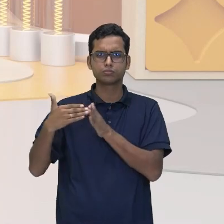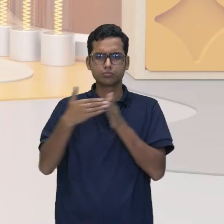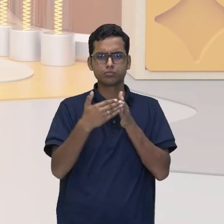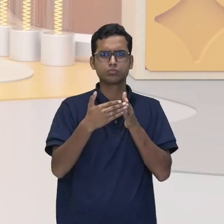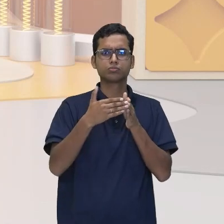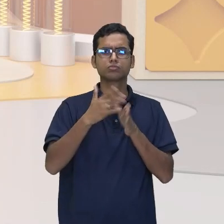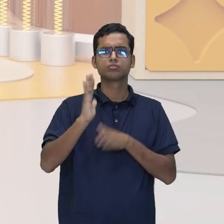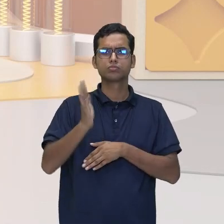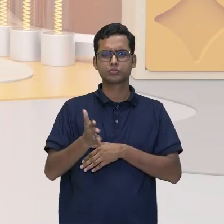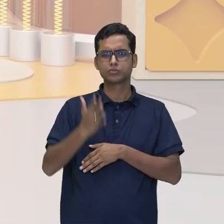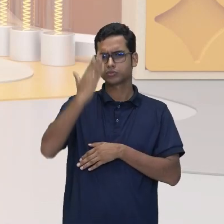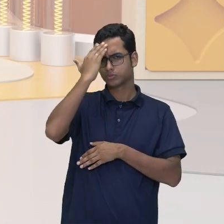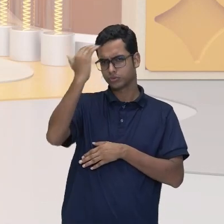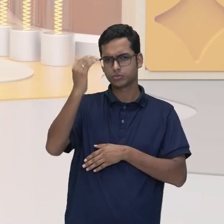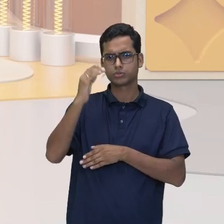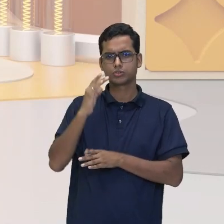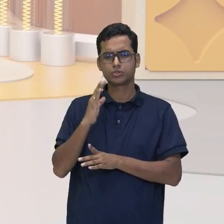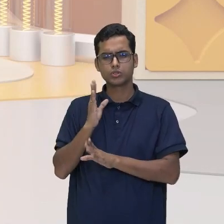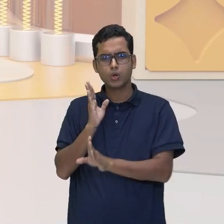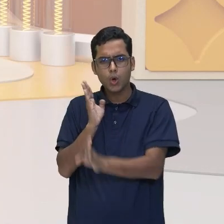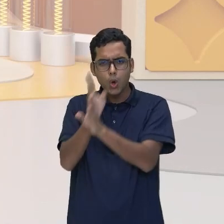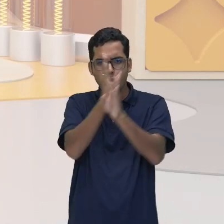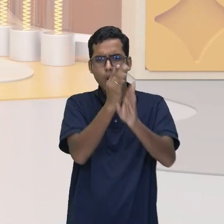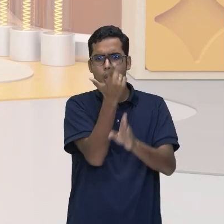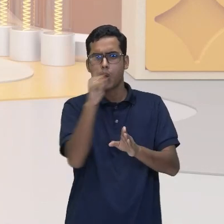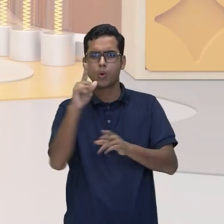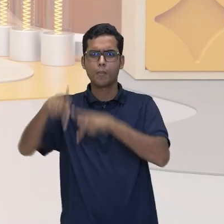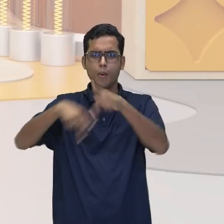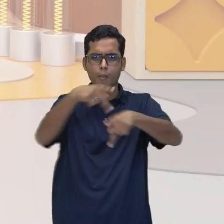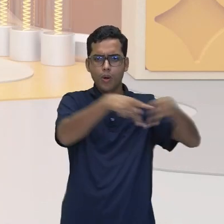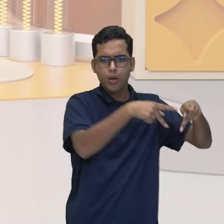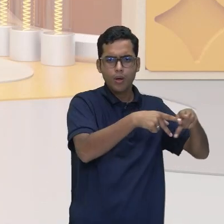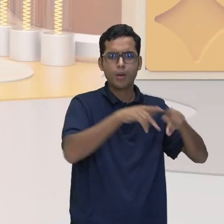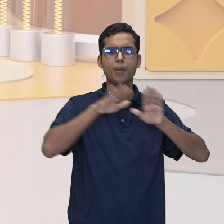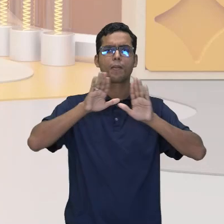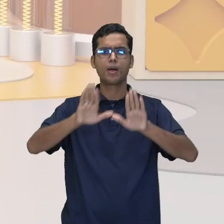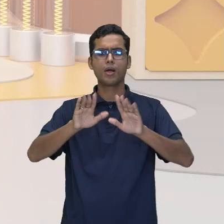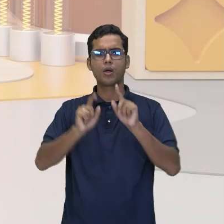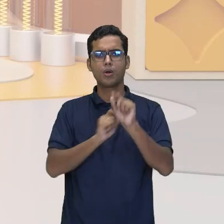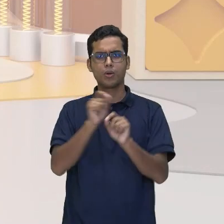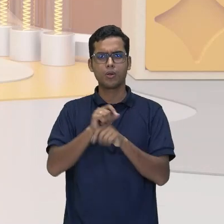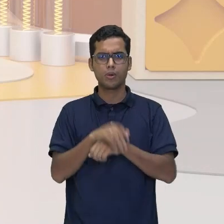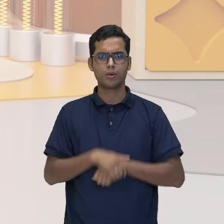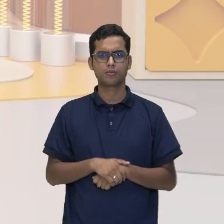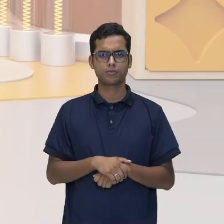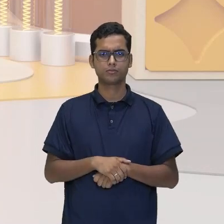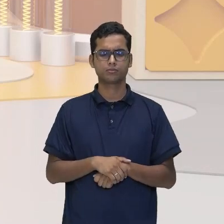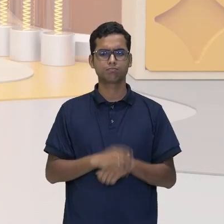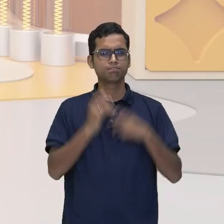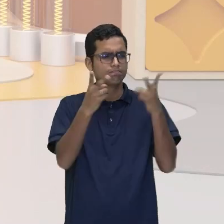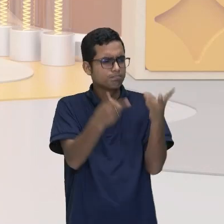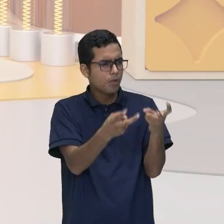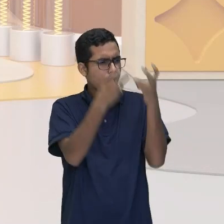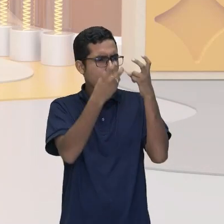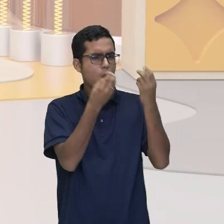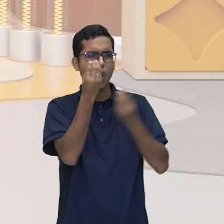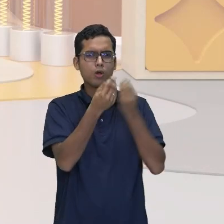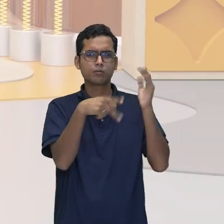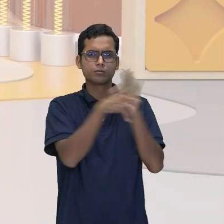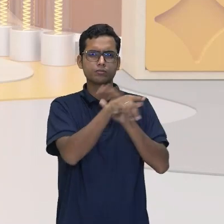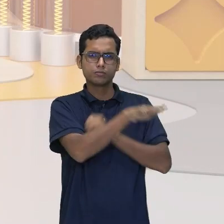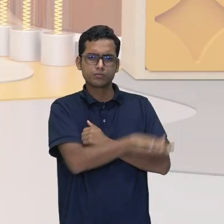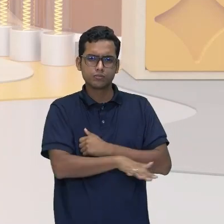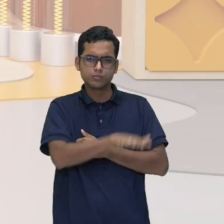encontrado outras civilizações, só que eles não tinham visto, não tinham se deparado com um